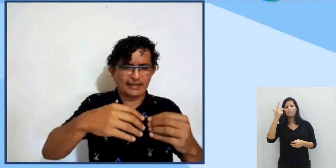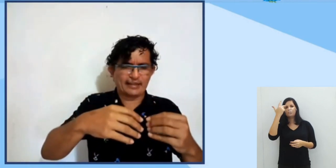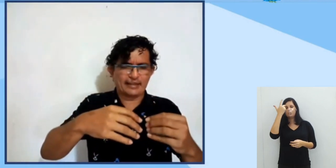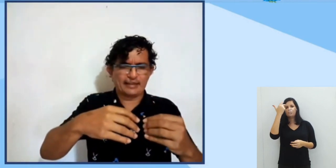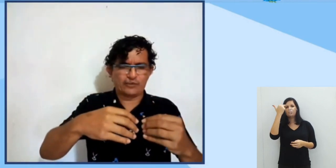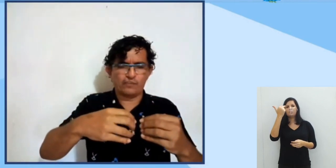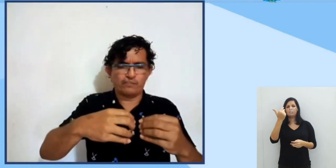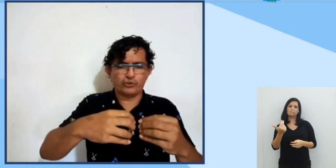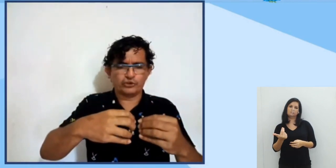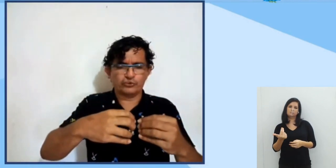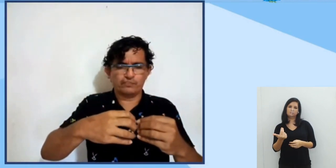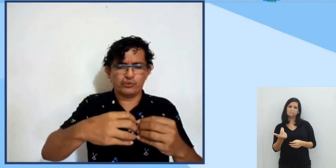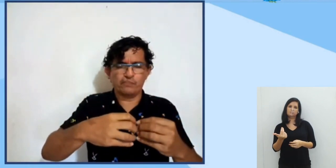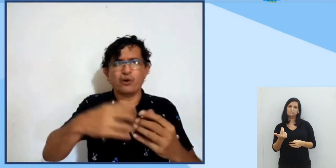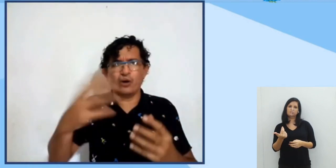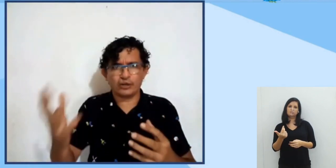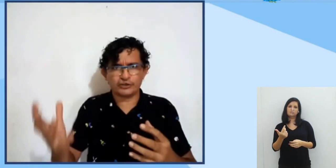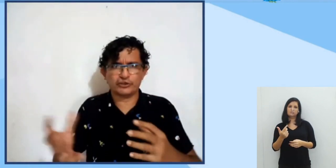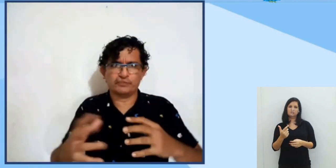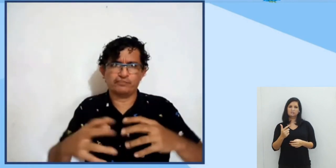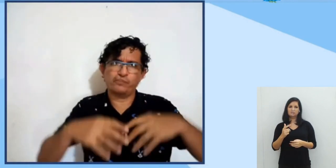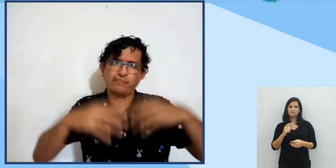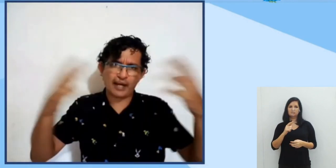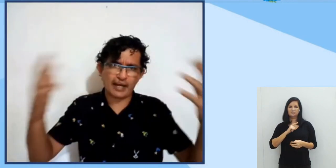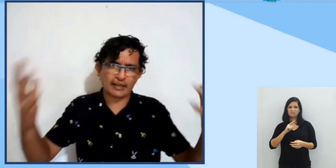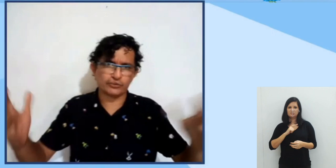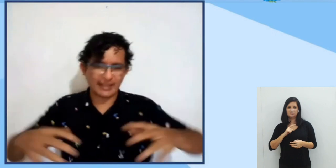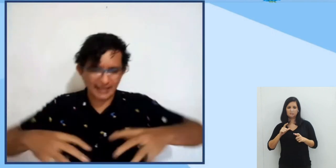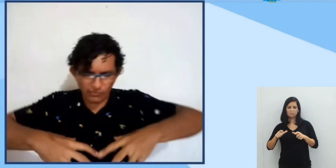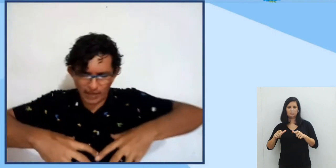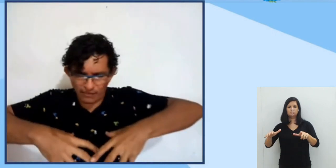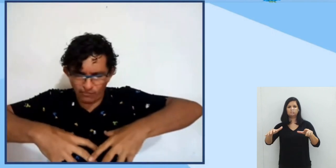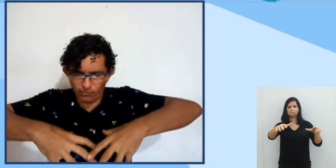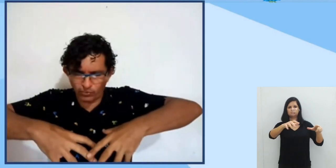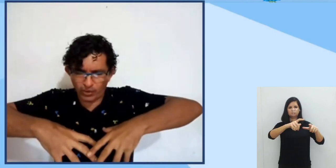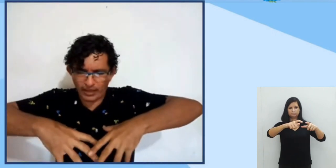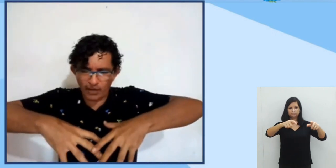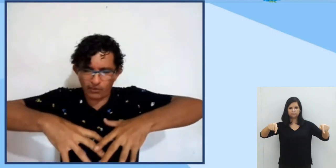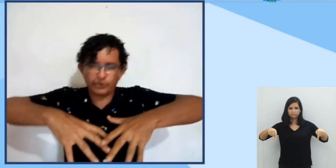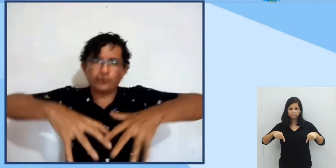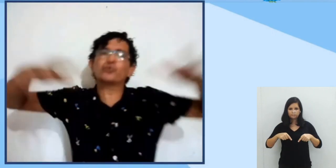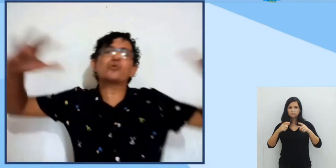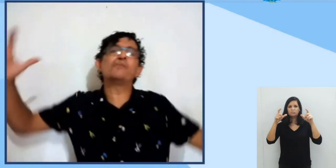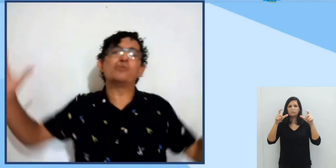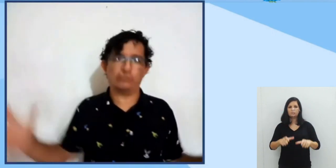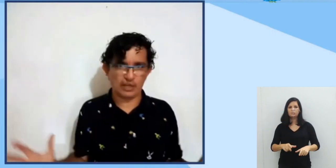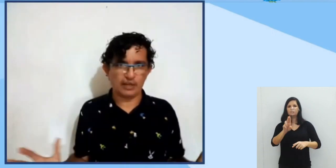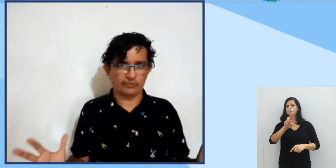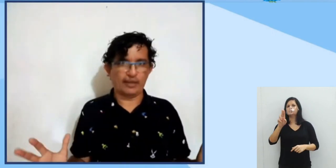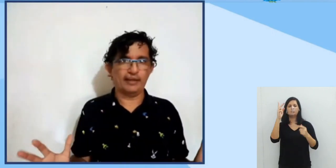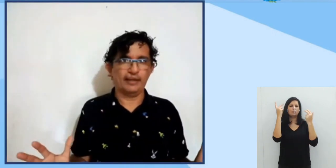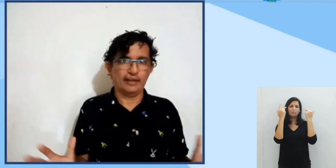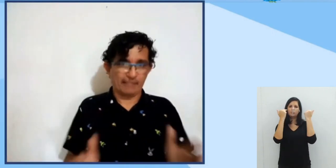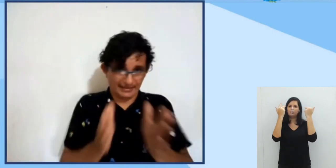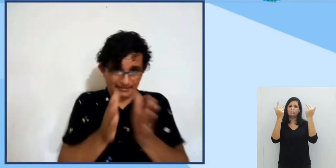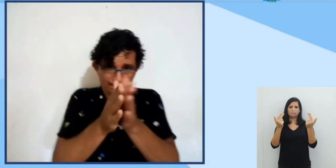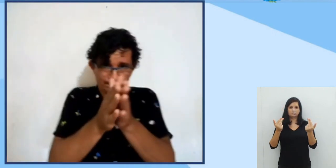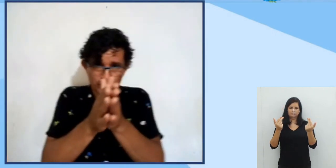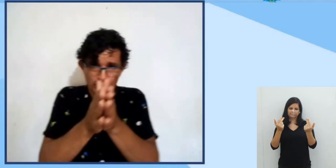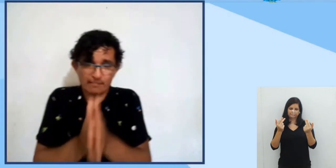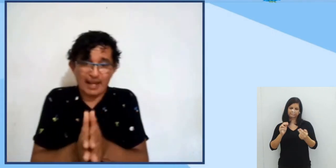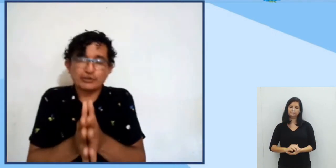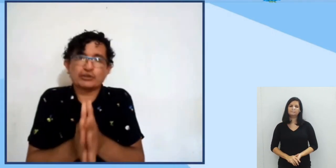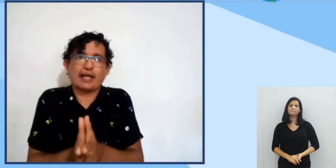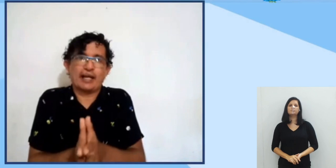ele era composto por bosques, por pastos, era um local de uso comum, não é?